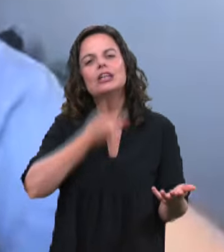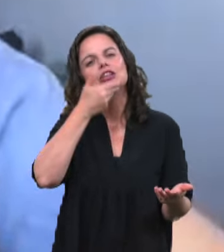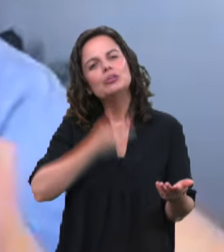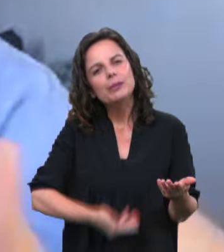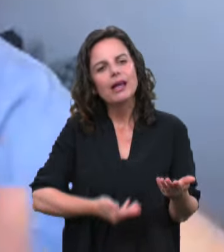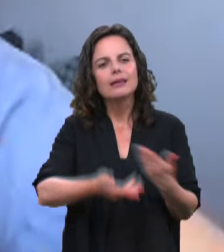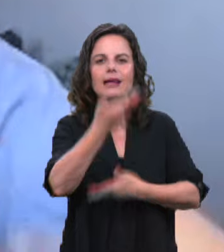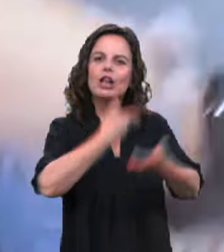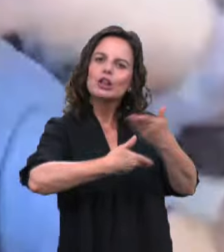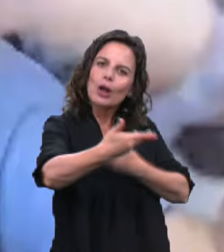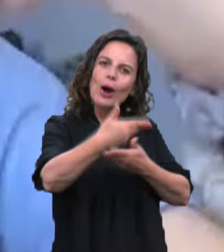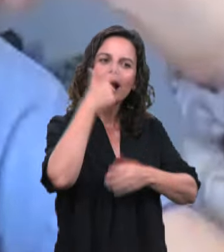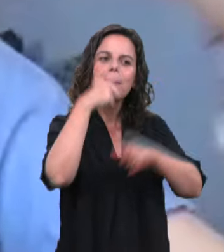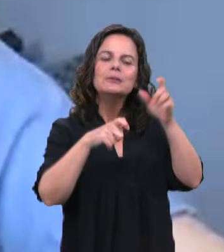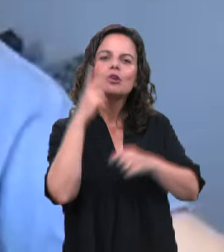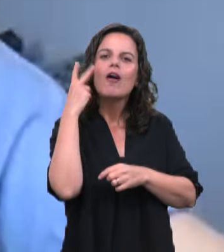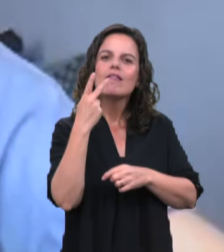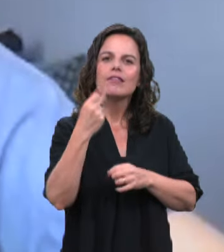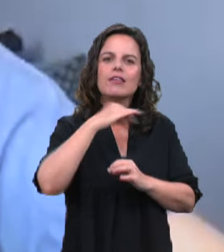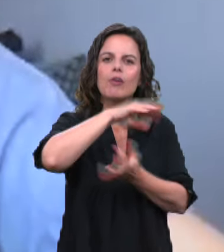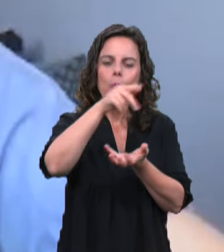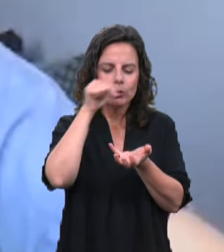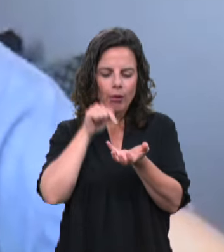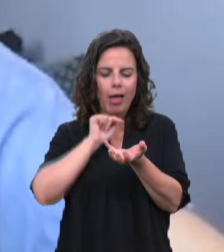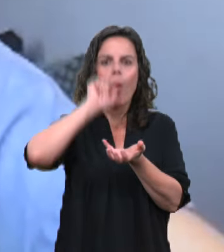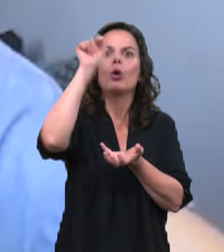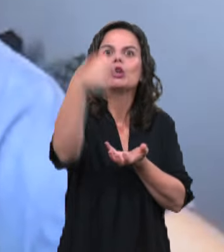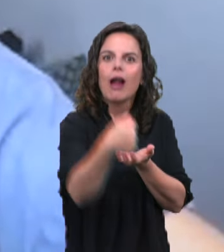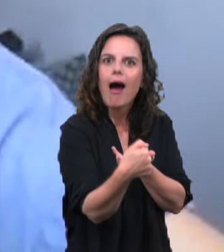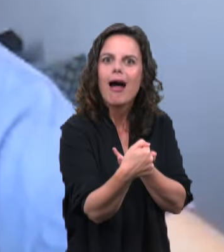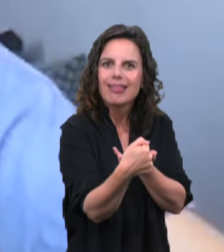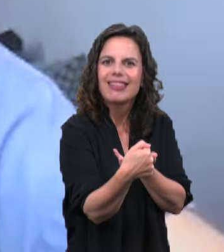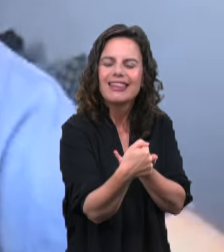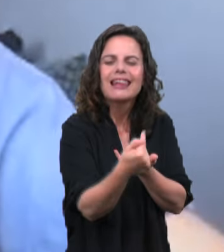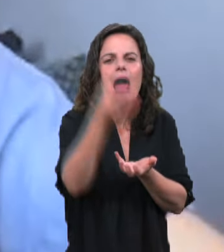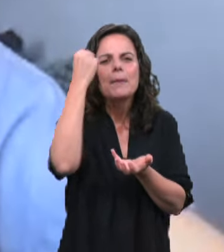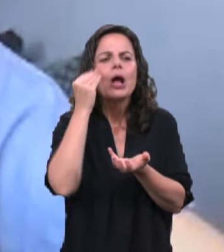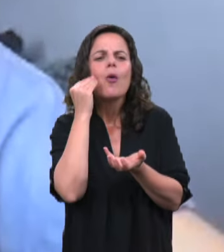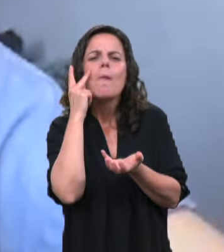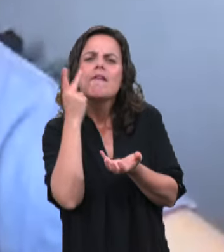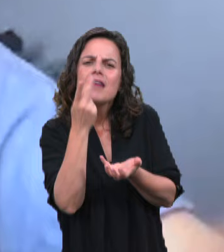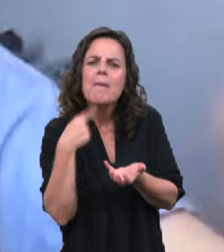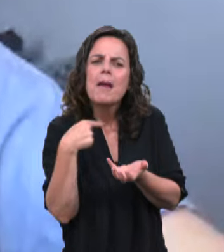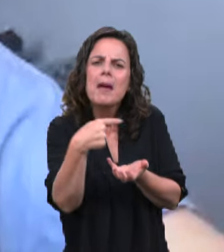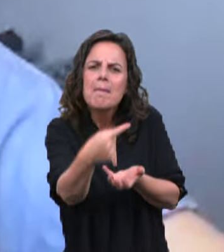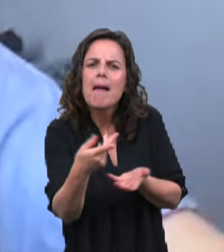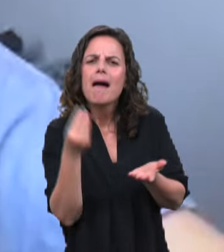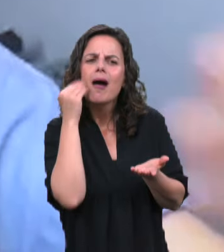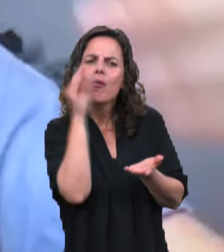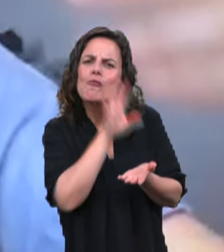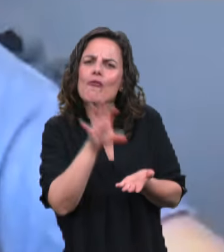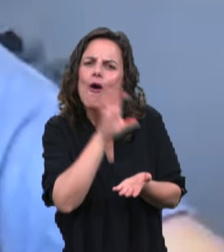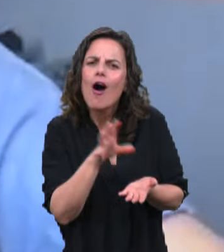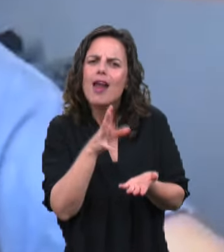trocar experiências com alguém que vive do outro lado do mundo e aprender sobre a sua forma de viver, o seu